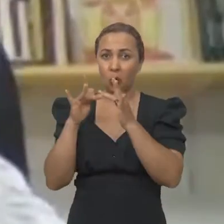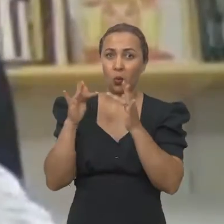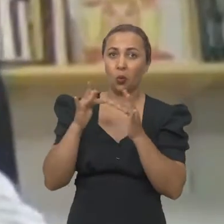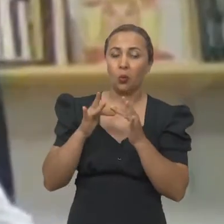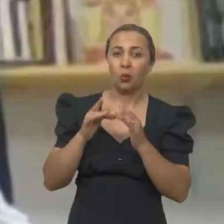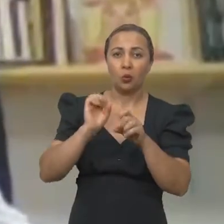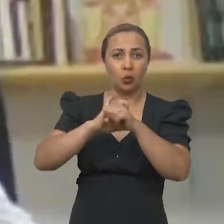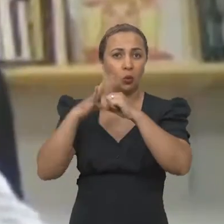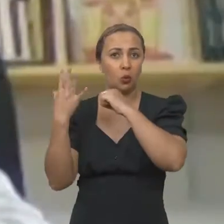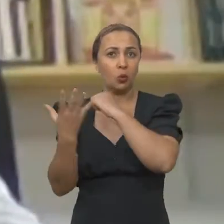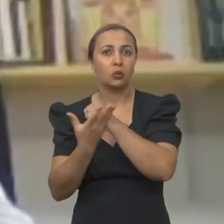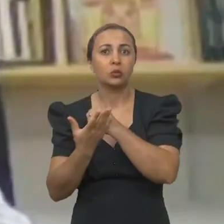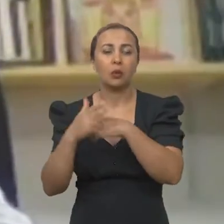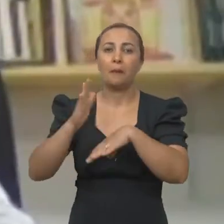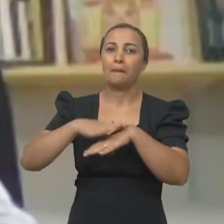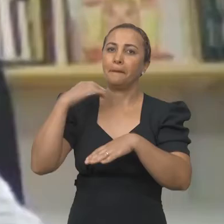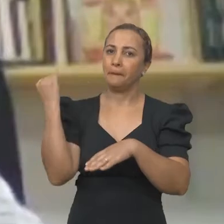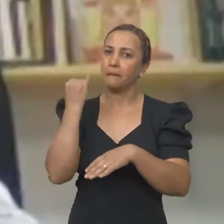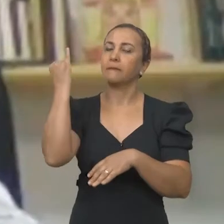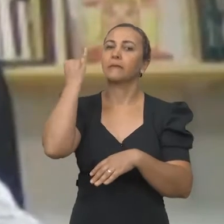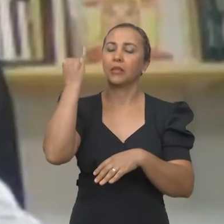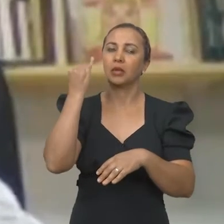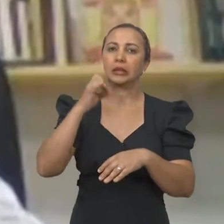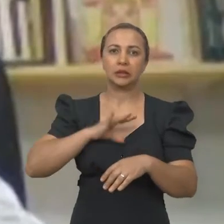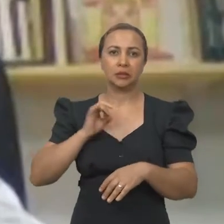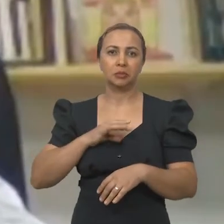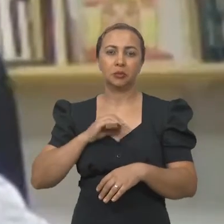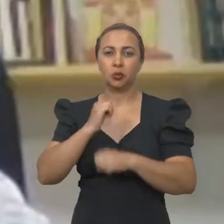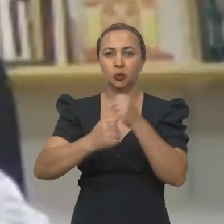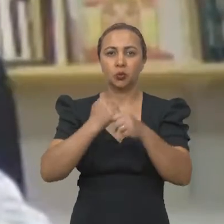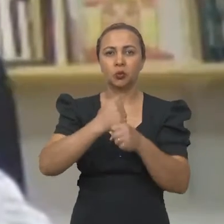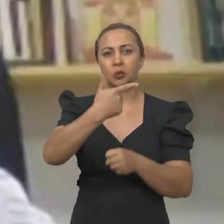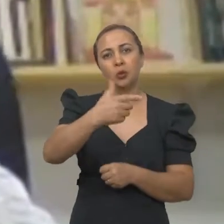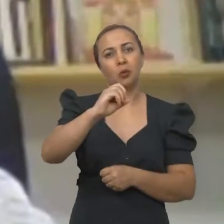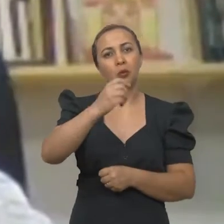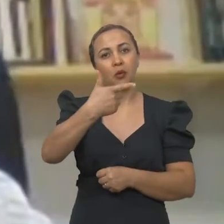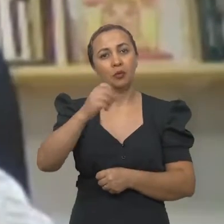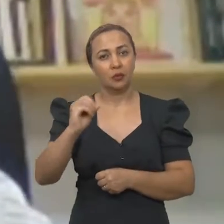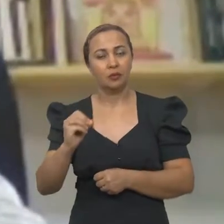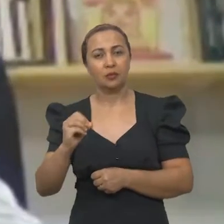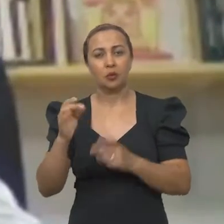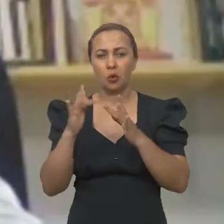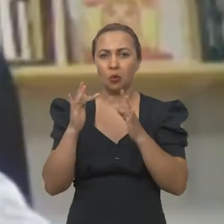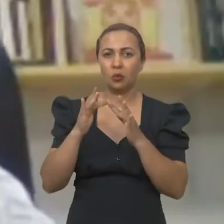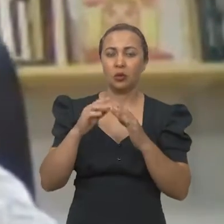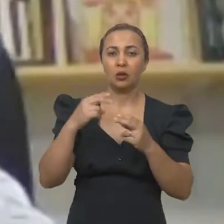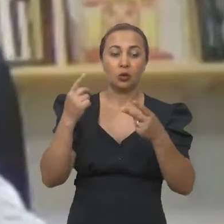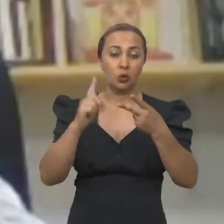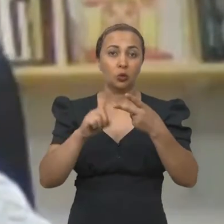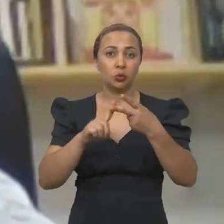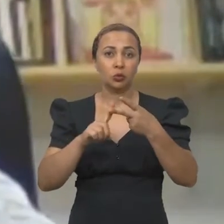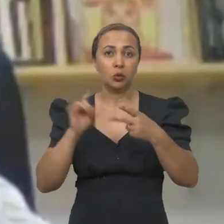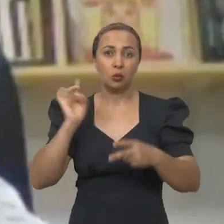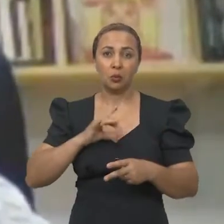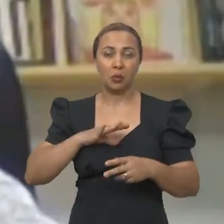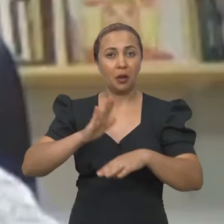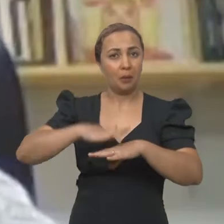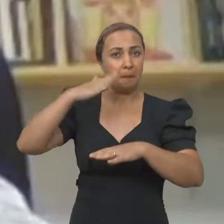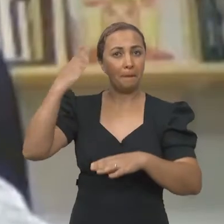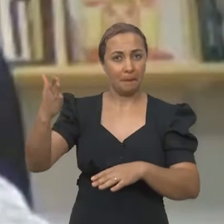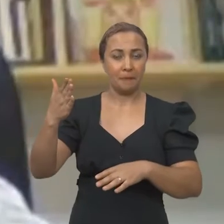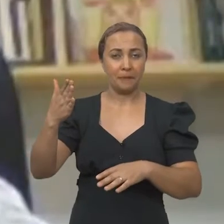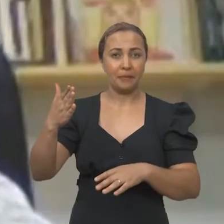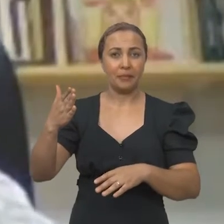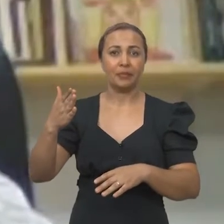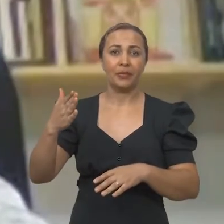contágio do coronavírus, né? Era o principal medo dos comunicadores. Em 2020, era do contágio do coronavírus e o segundo